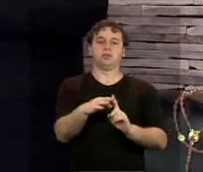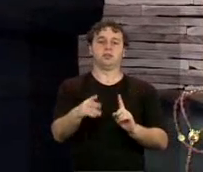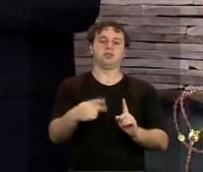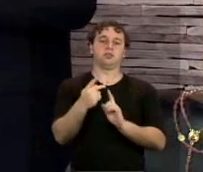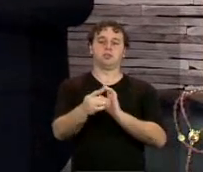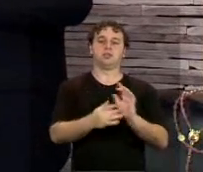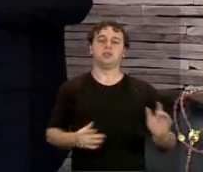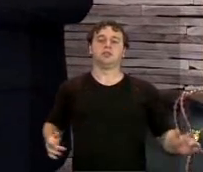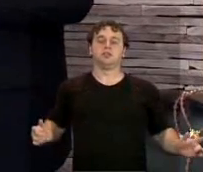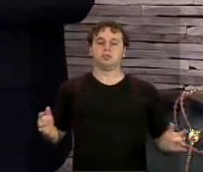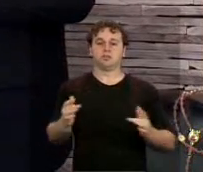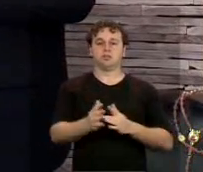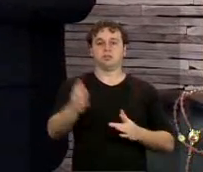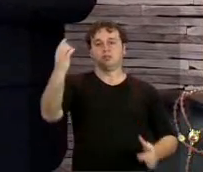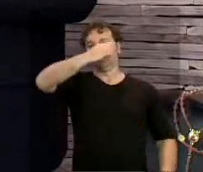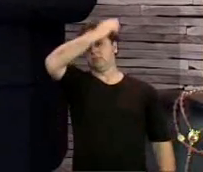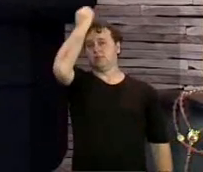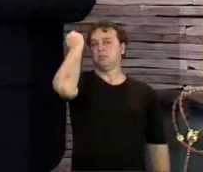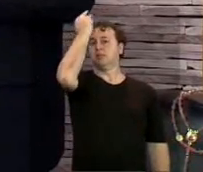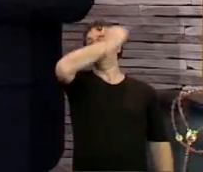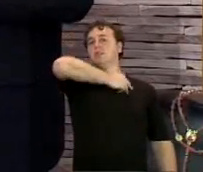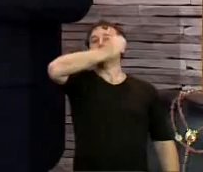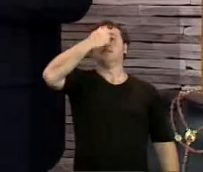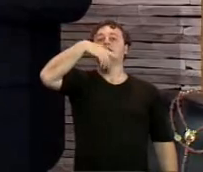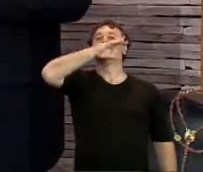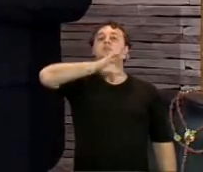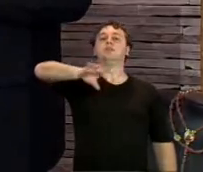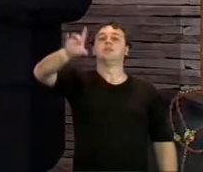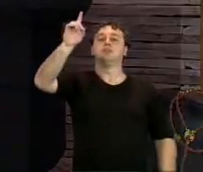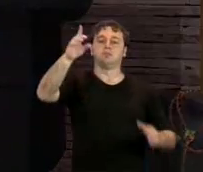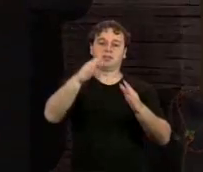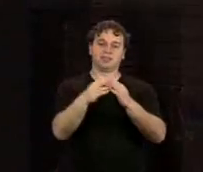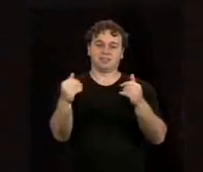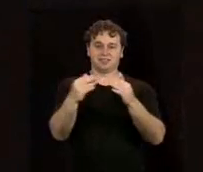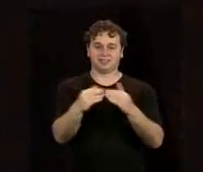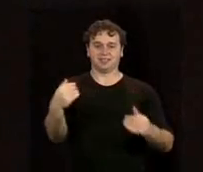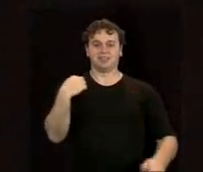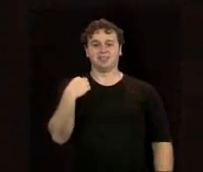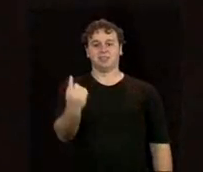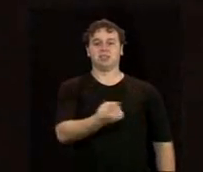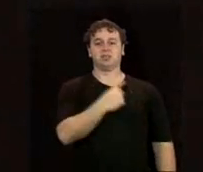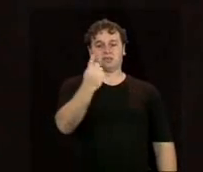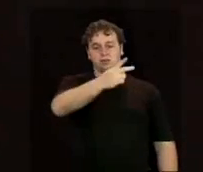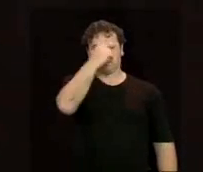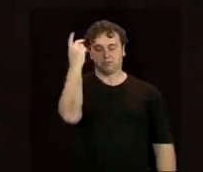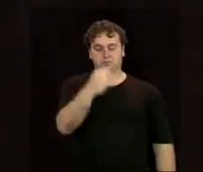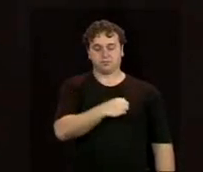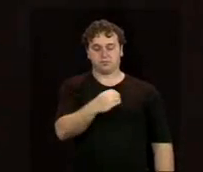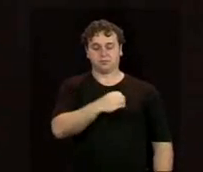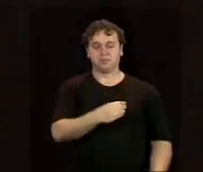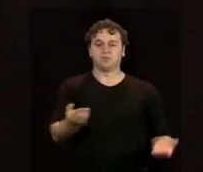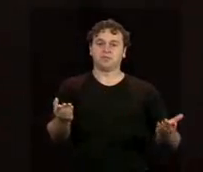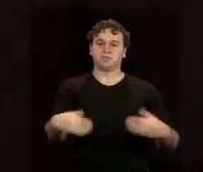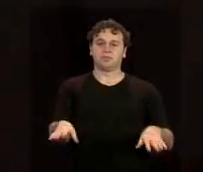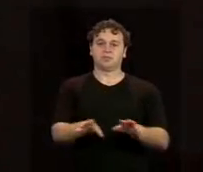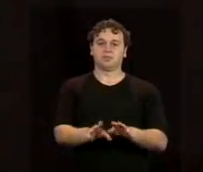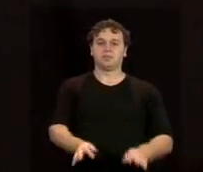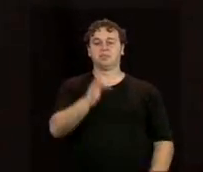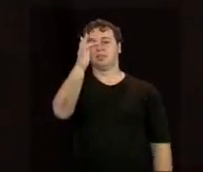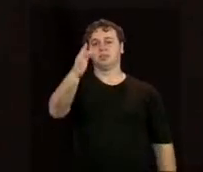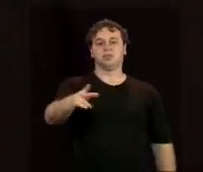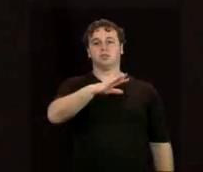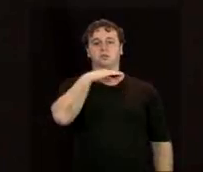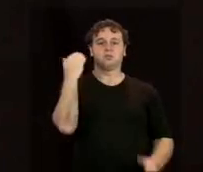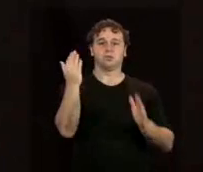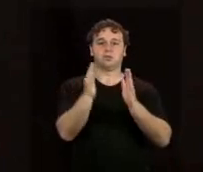as mulheres, e bendito é o fruto do vosso ventre, Jesus. Santa Maria, Mãe de Deus, rogai por nós, pecadores,